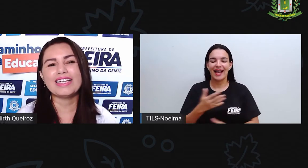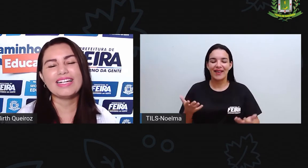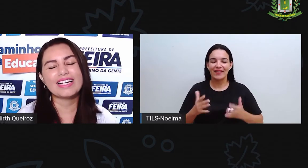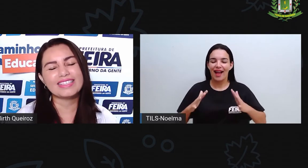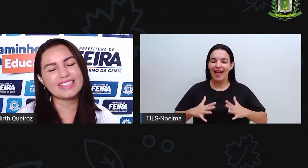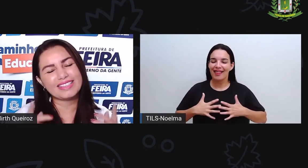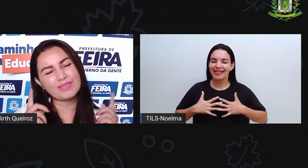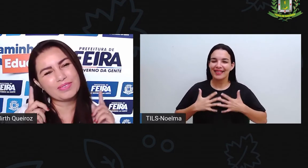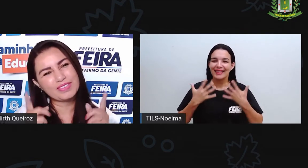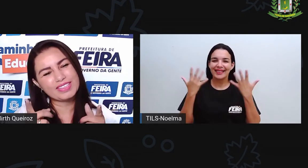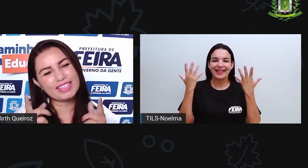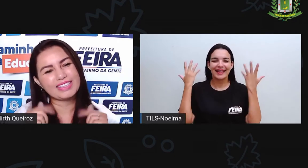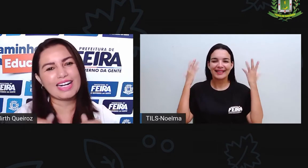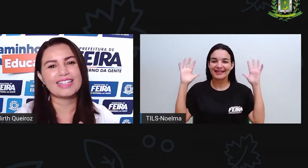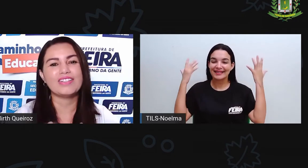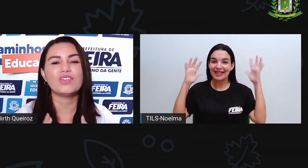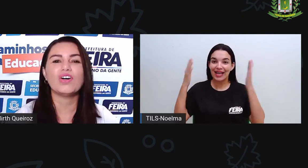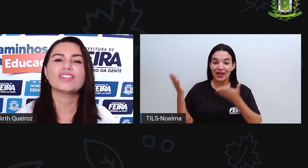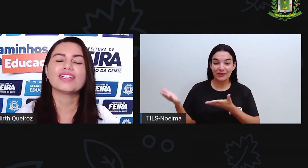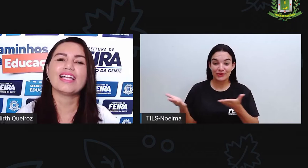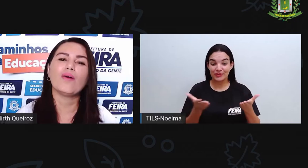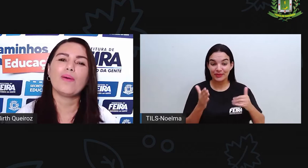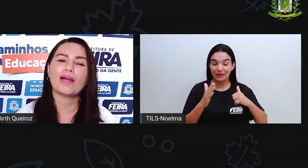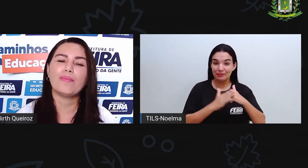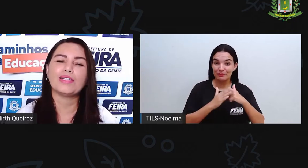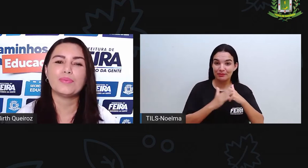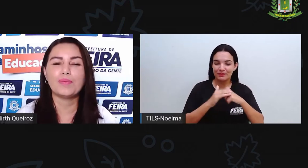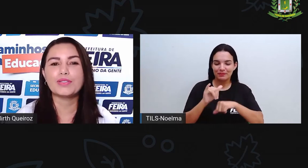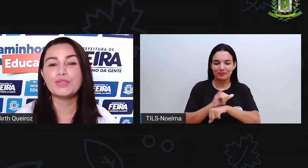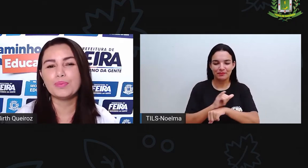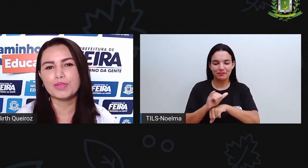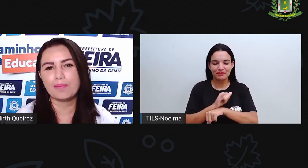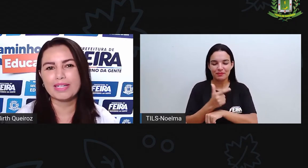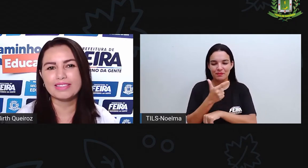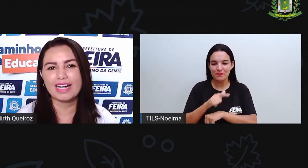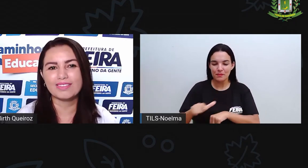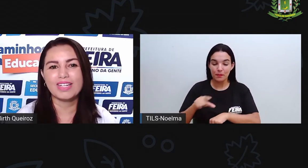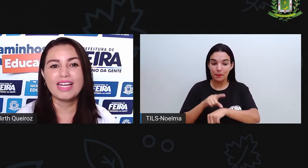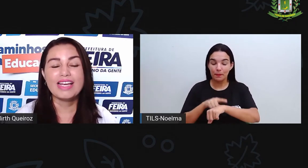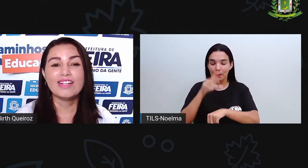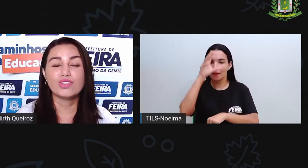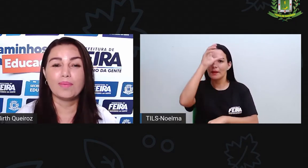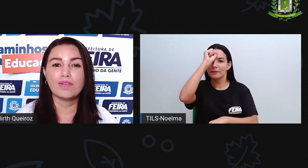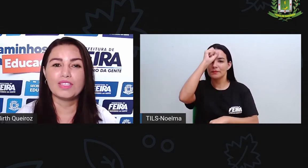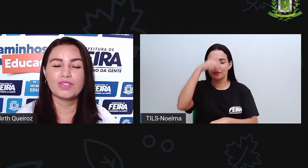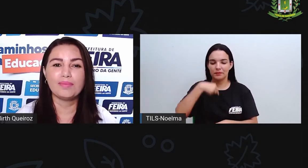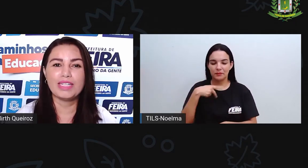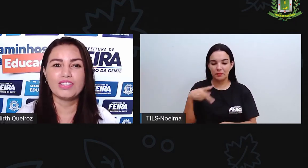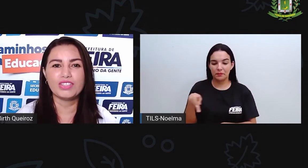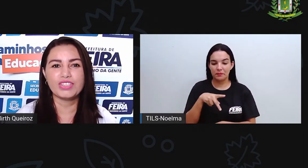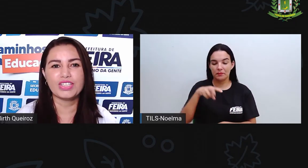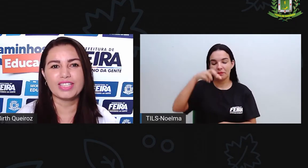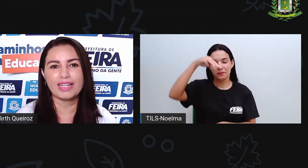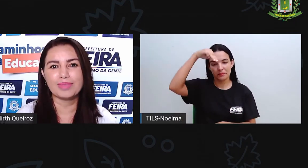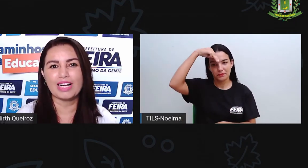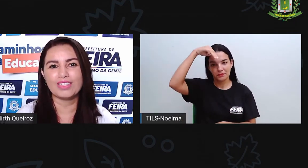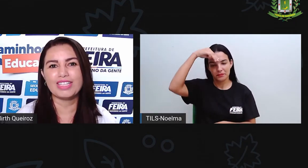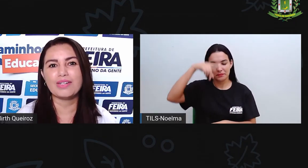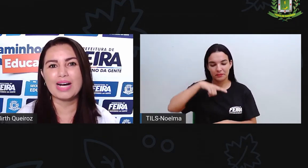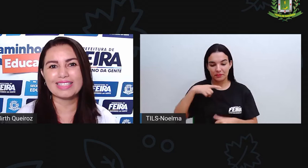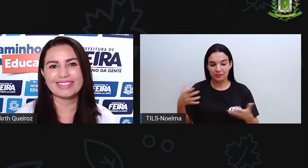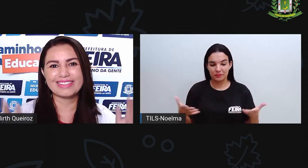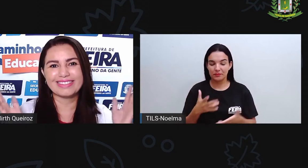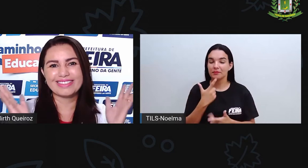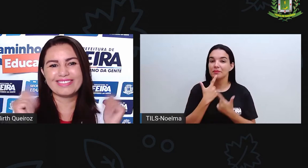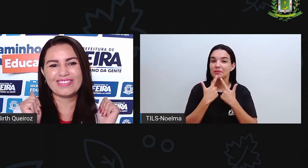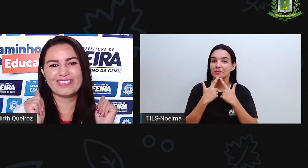enorme alegria que a gente recebe vocês aqui no nosso canal para mais um momento de muito aprendizado. Eu sou a professora Mirth e hoje nós teremos aula de